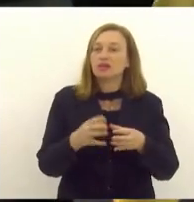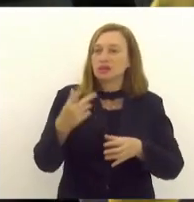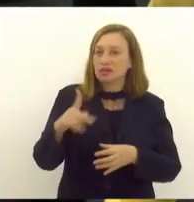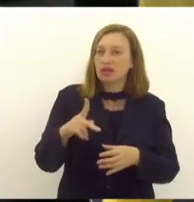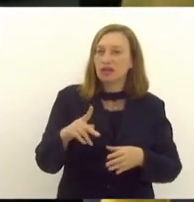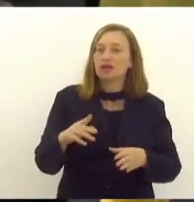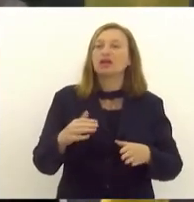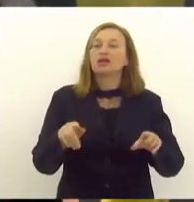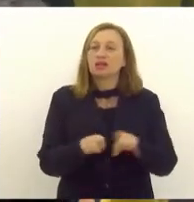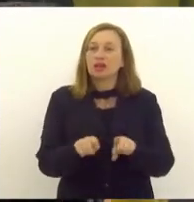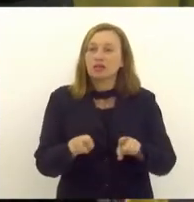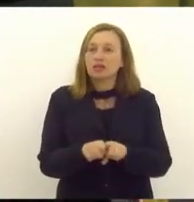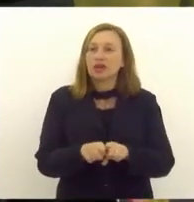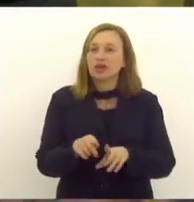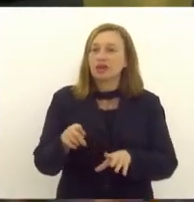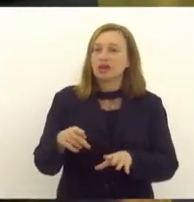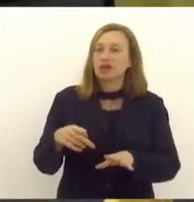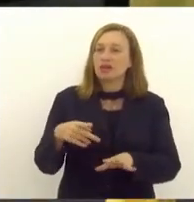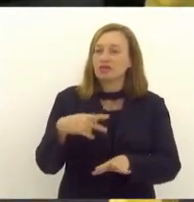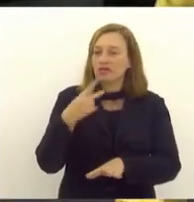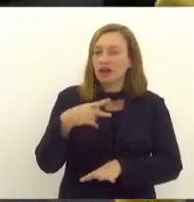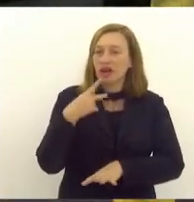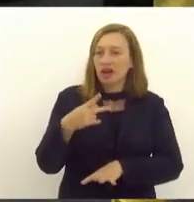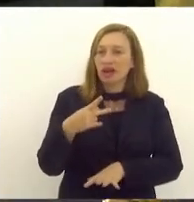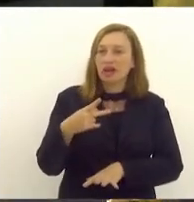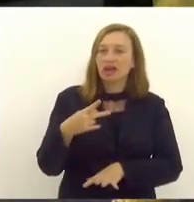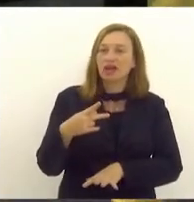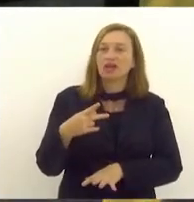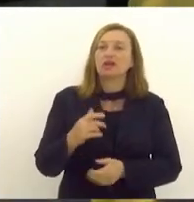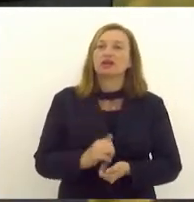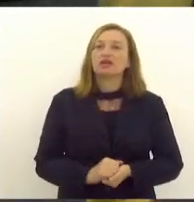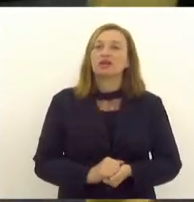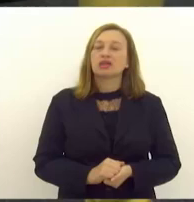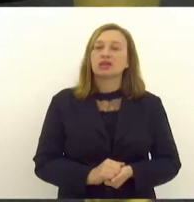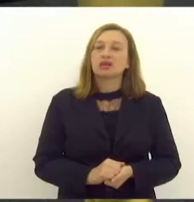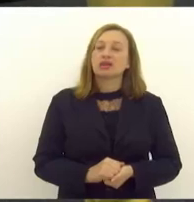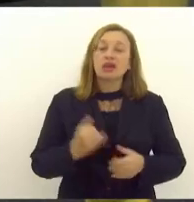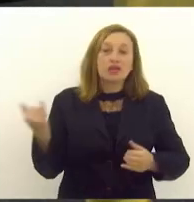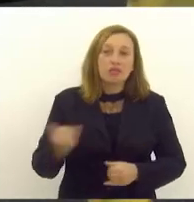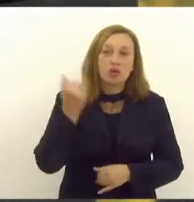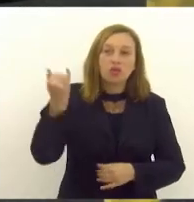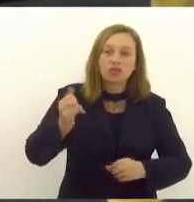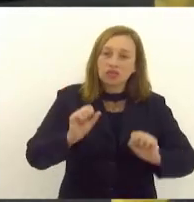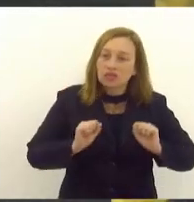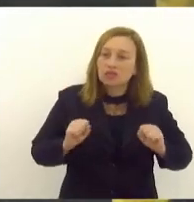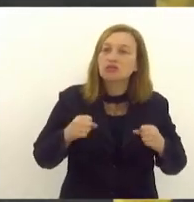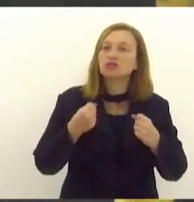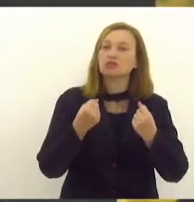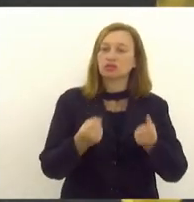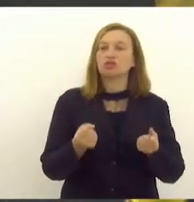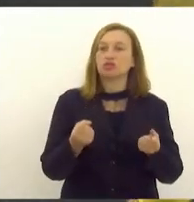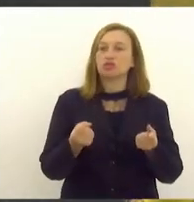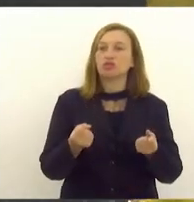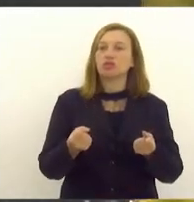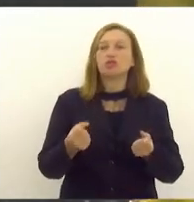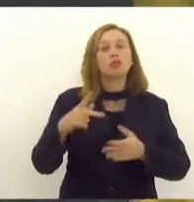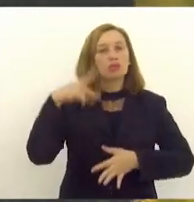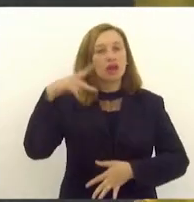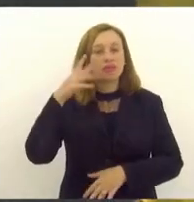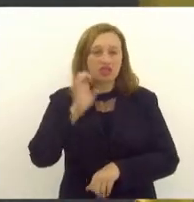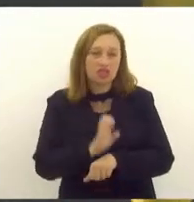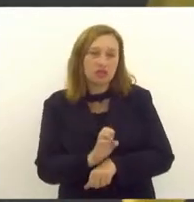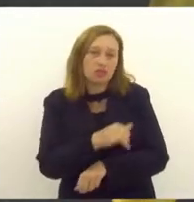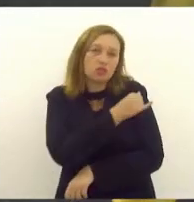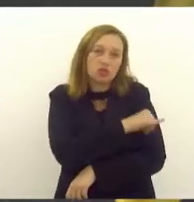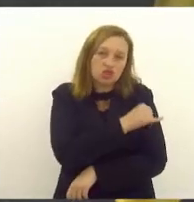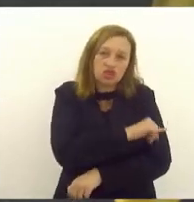Nunes e que é muito importante a nossa postura Nossa posição como Parlamento Estadual aqui